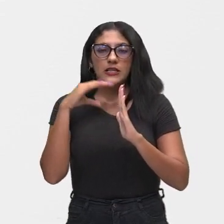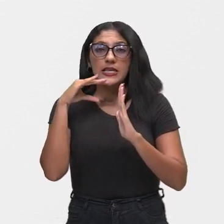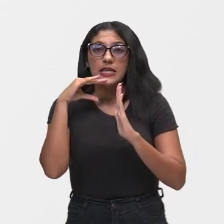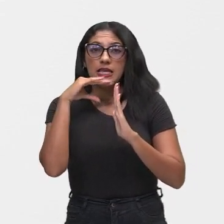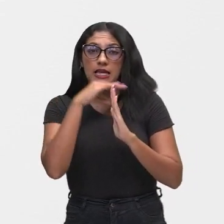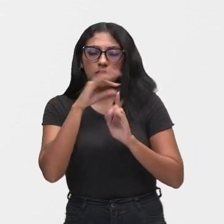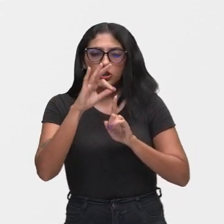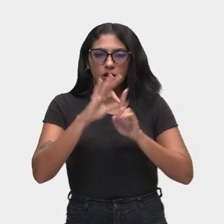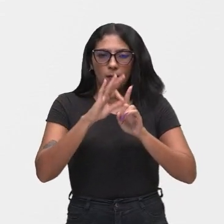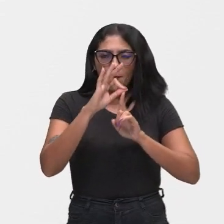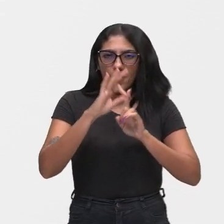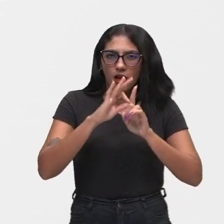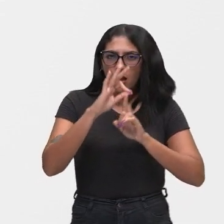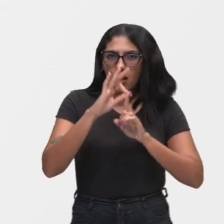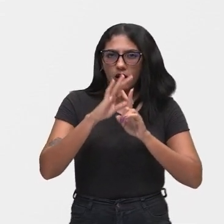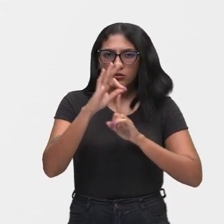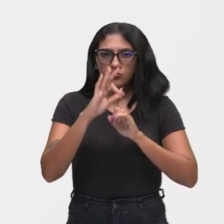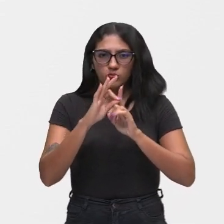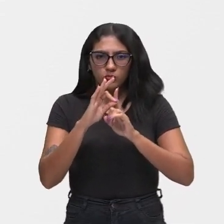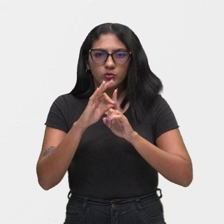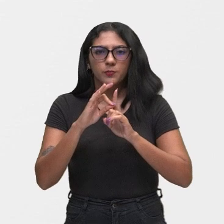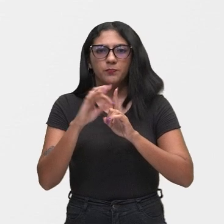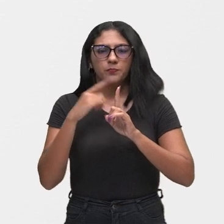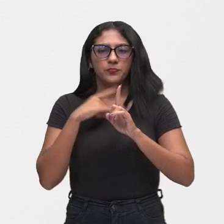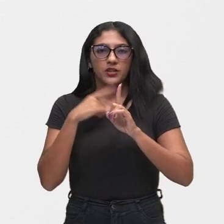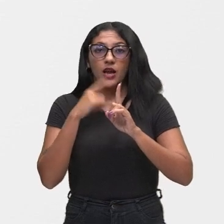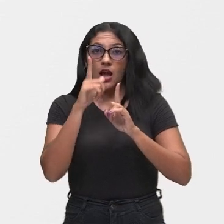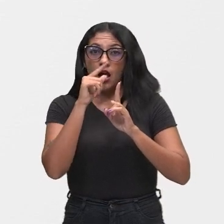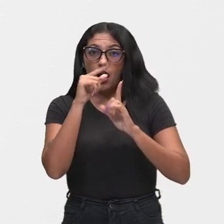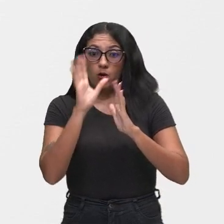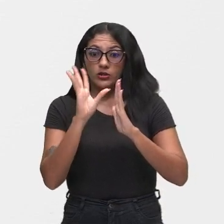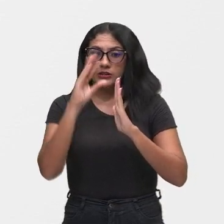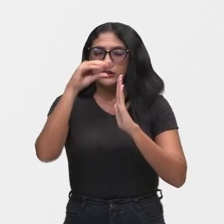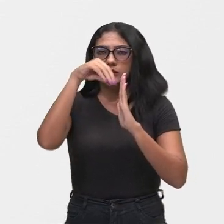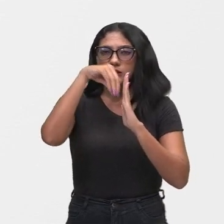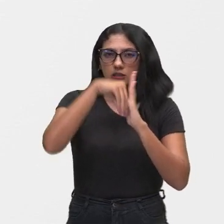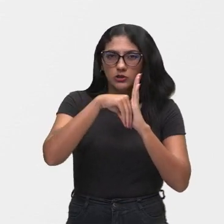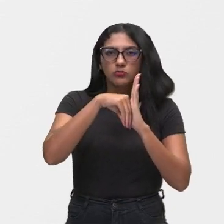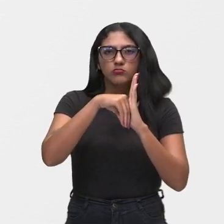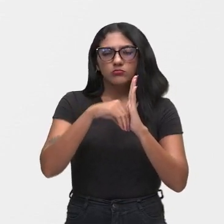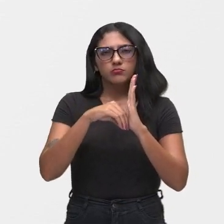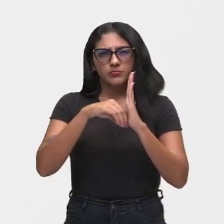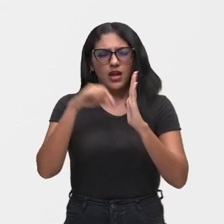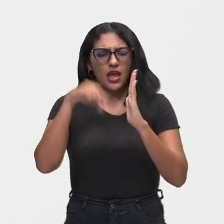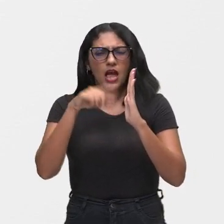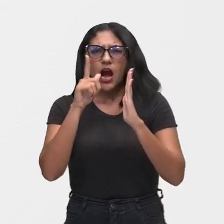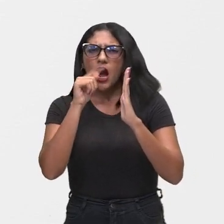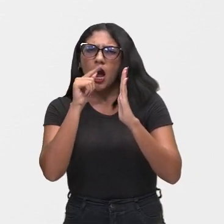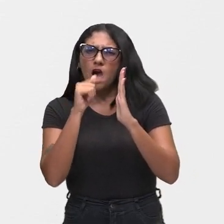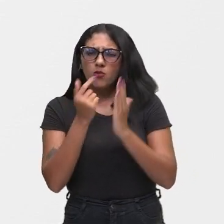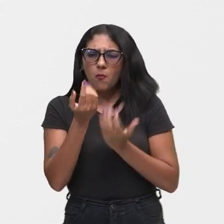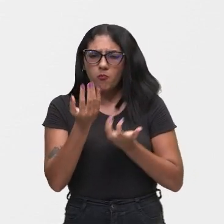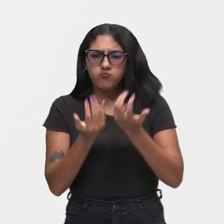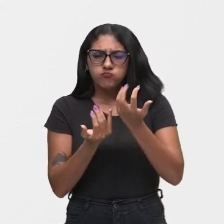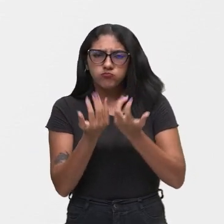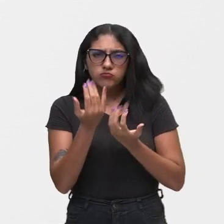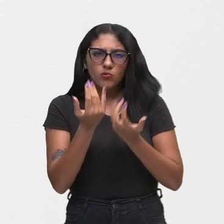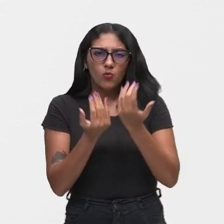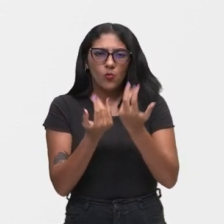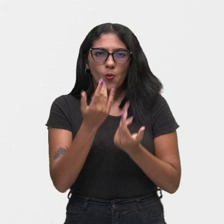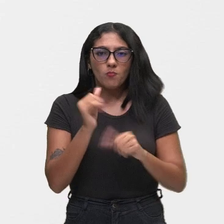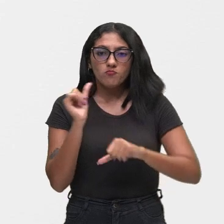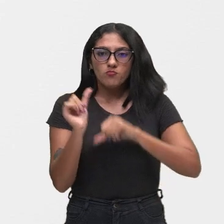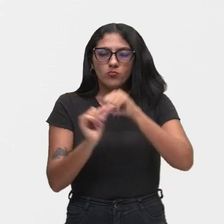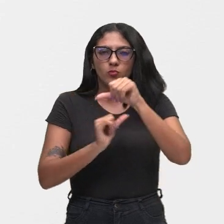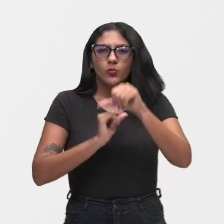ali a presença de água que está ali envolvido. E quando essa água muda de